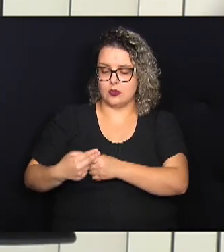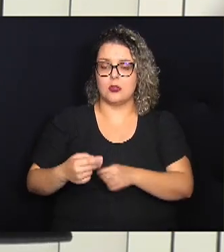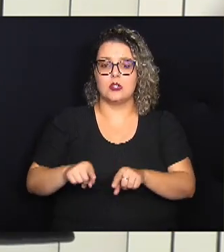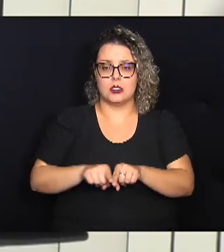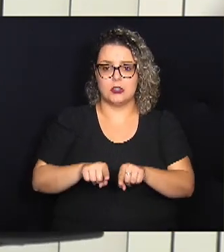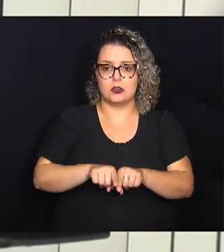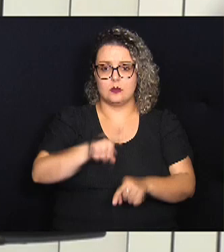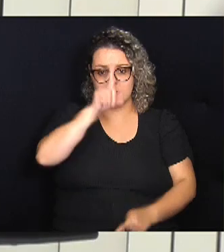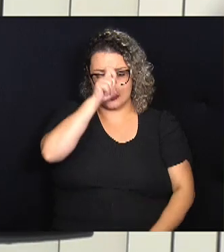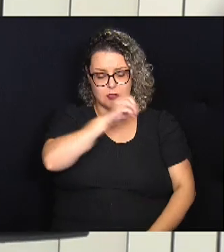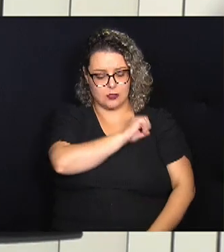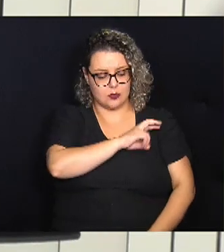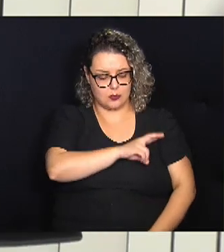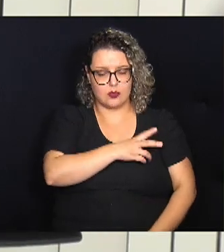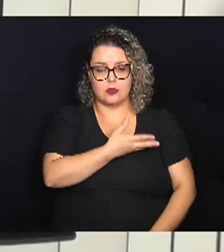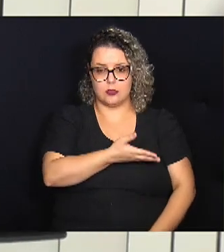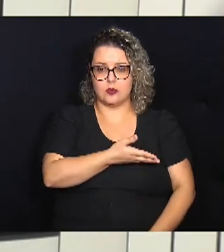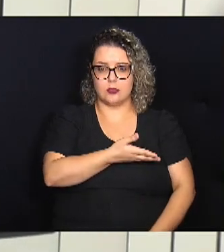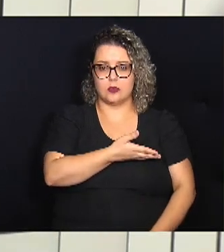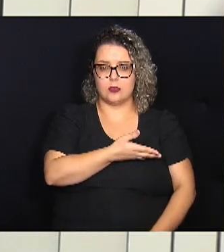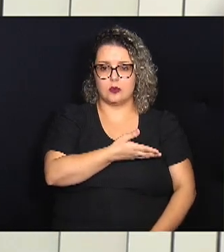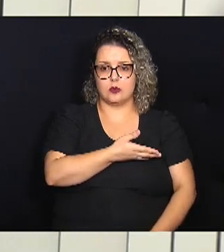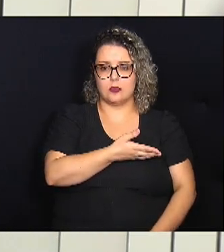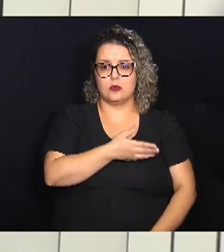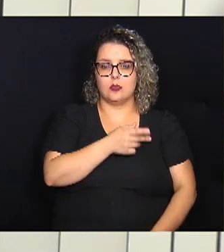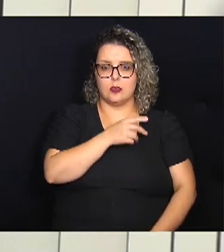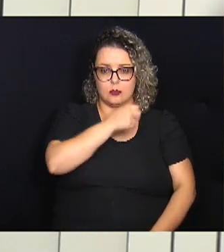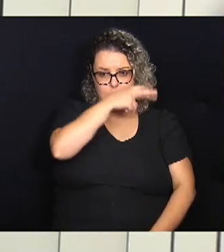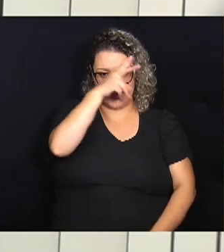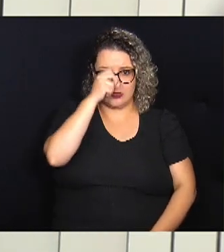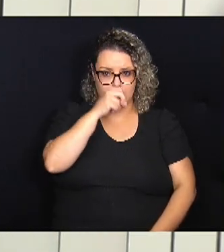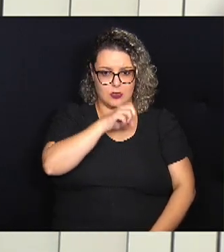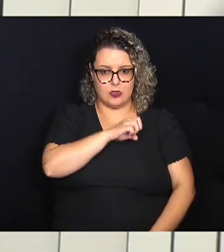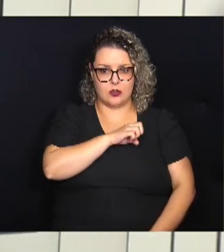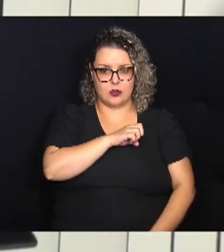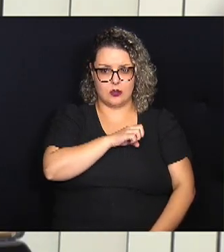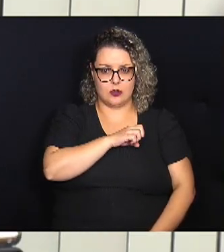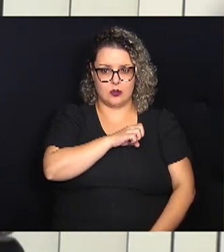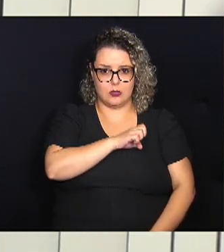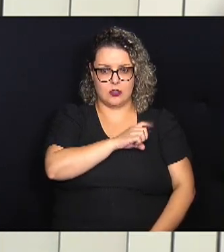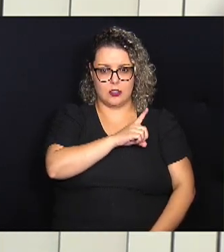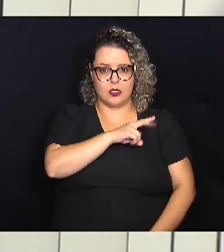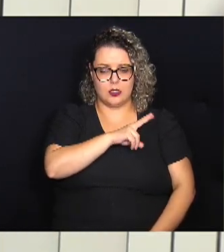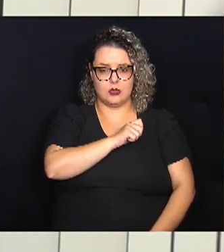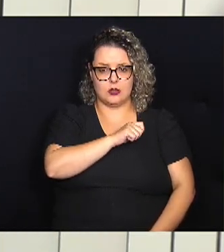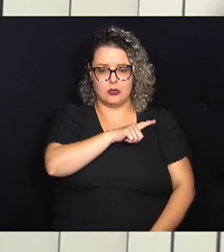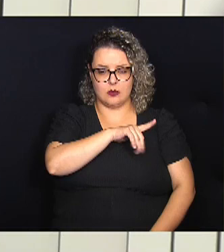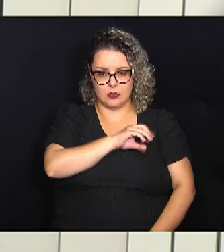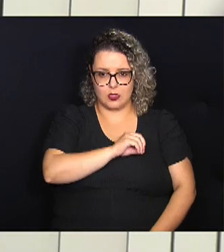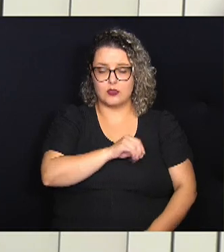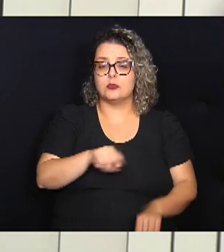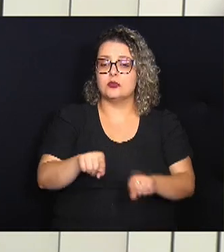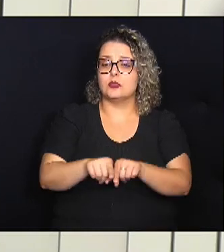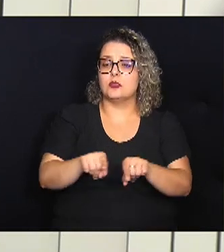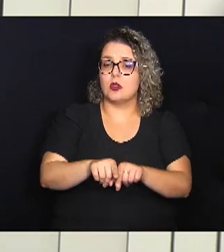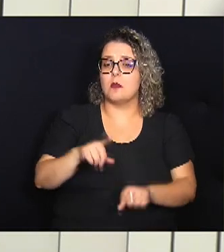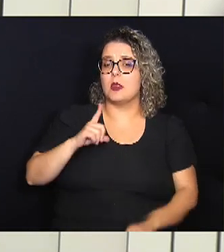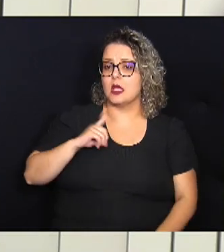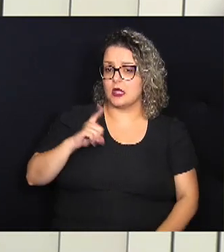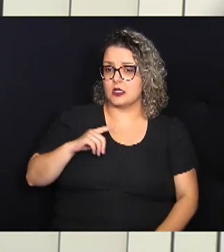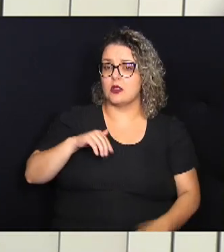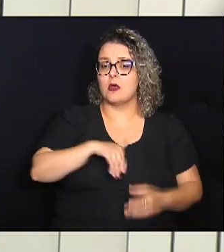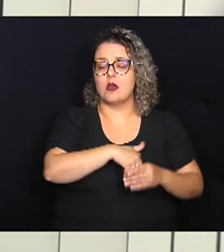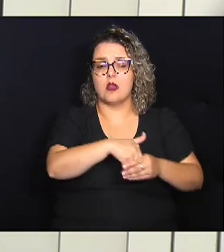Ouro Verde, o Complexo Hospitalar Prefeito Edivaldo Orsi. Também está previsto para ser